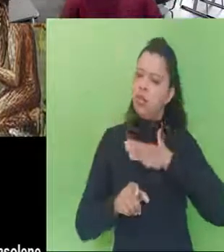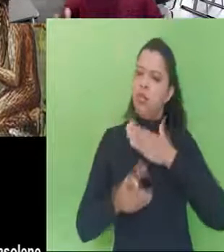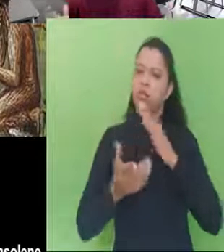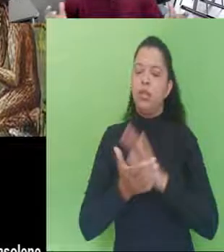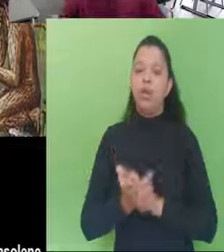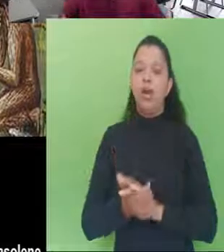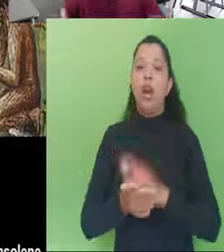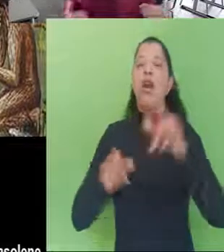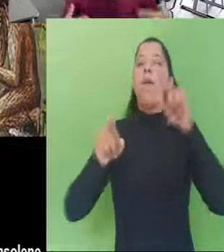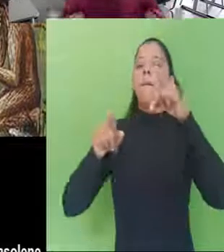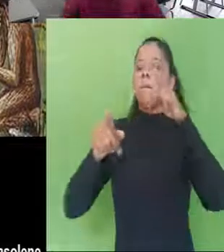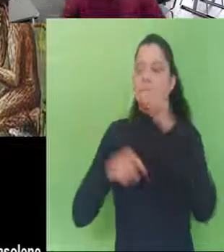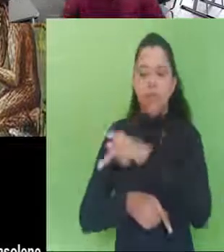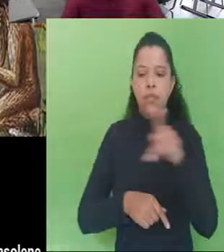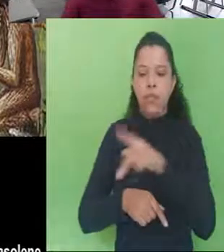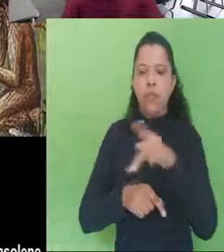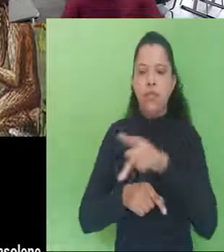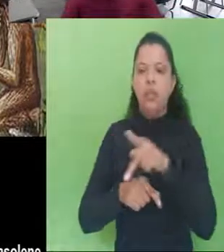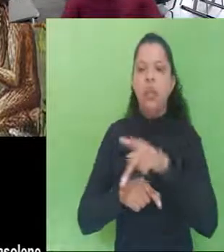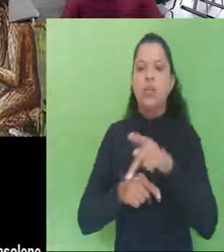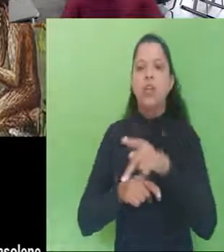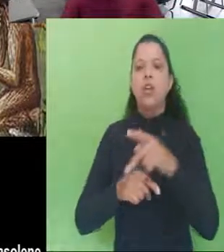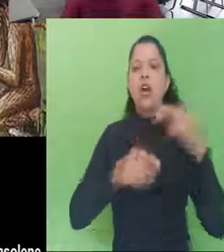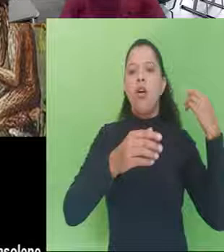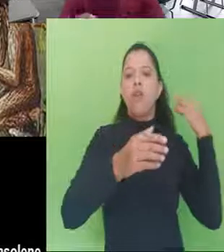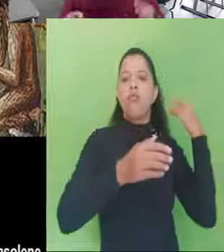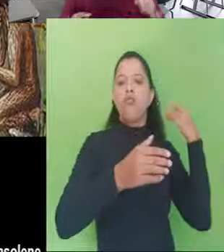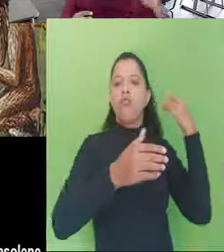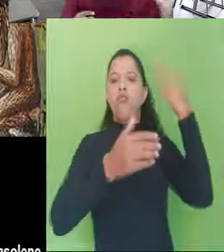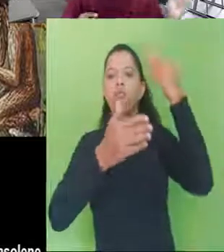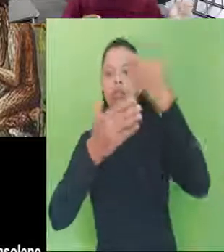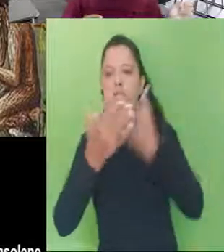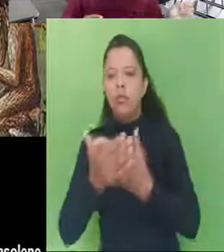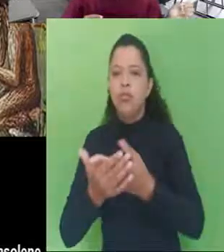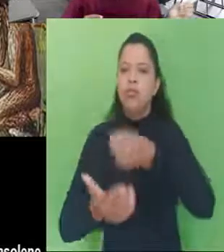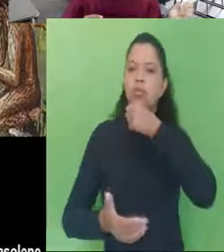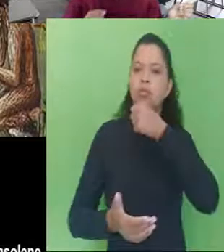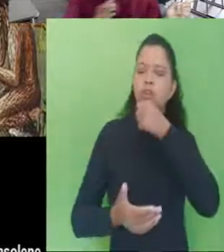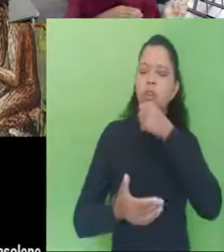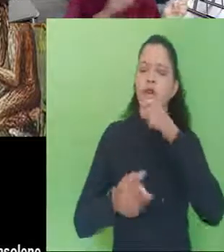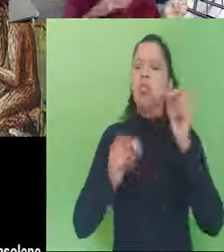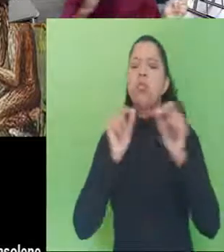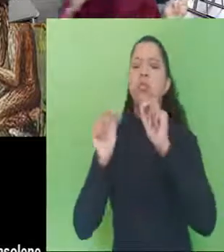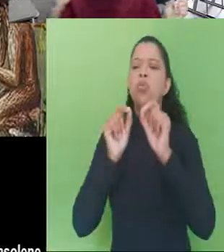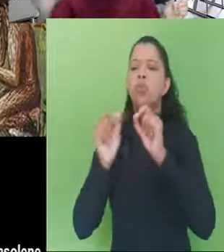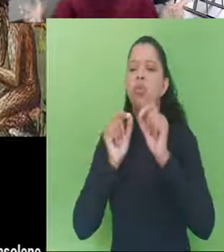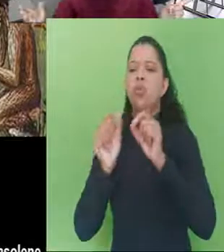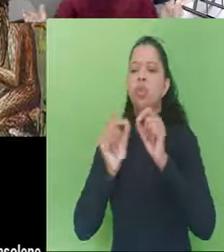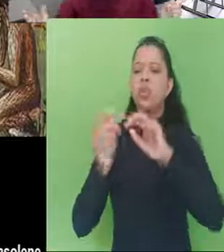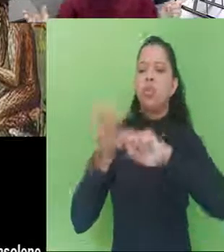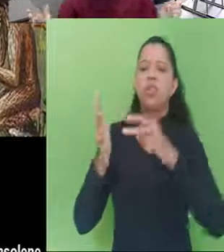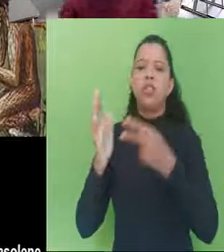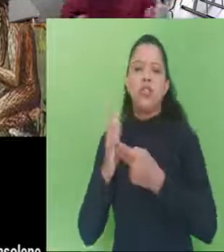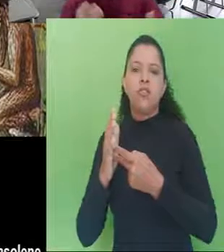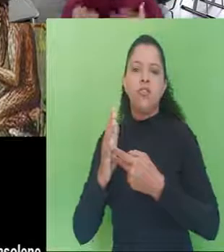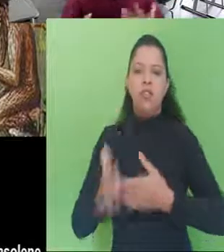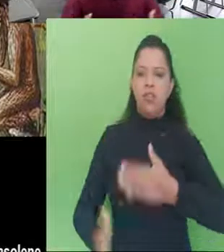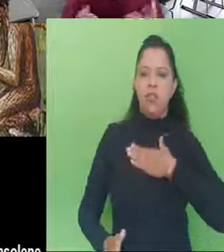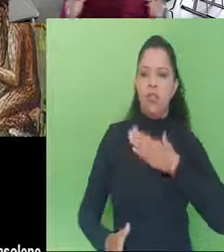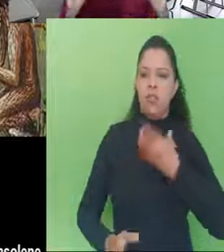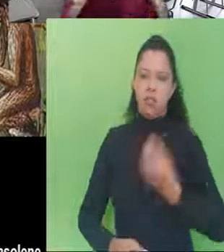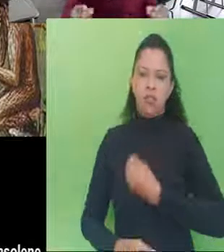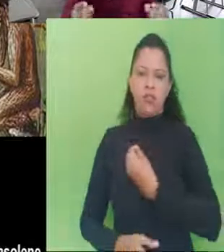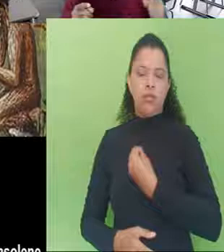você vai trabalhar história antiga. O que isso tem a ver com a minha história? Claro, a história antiga é a história